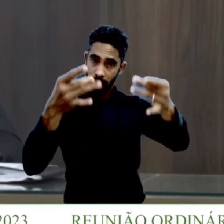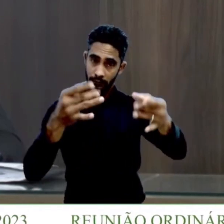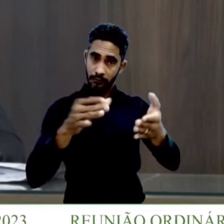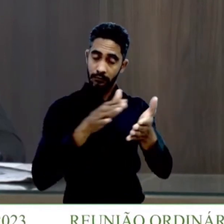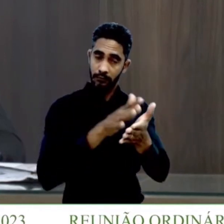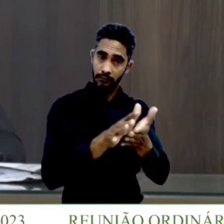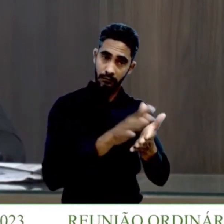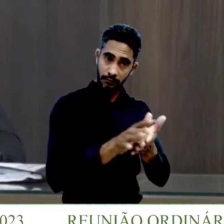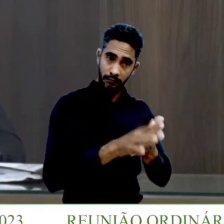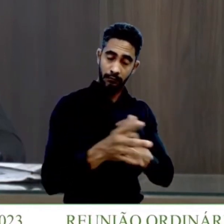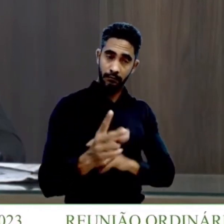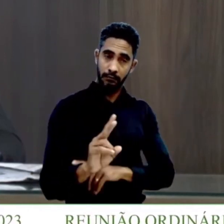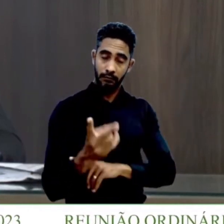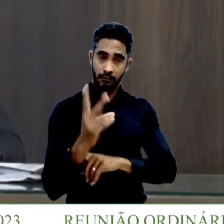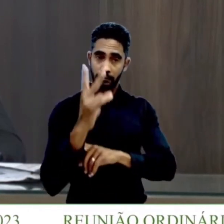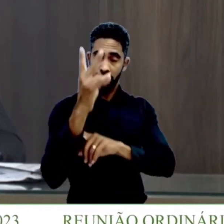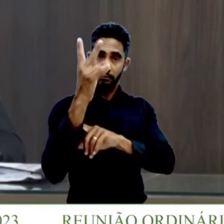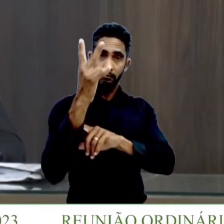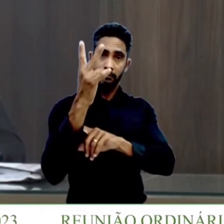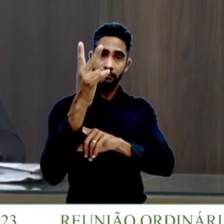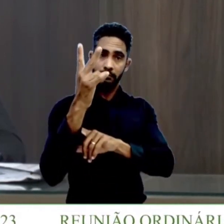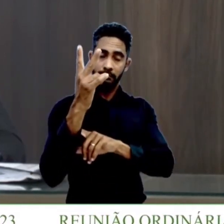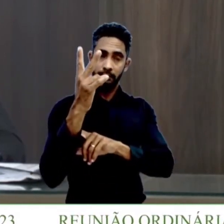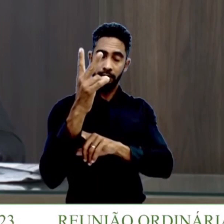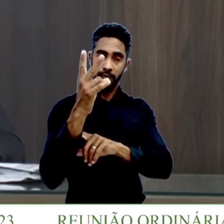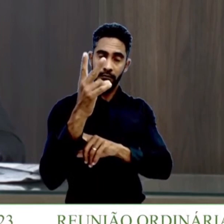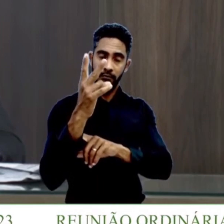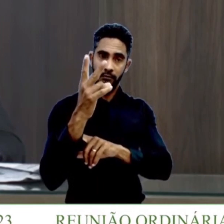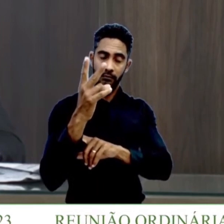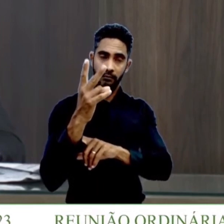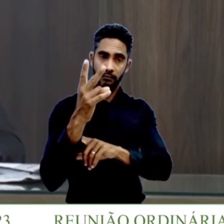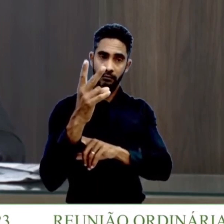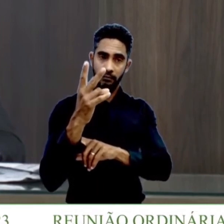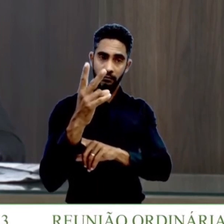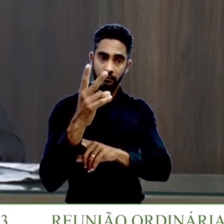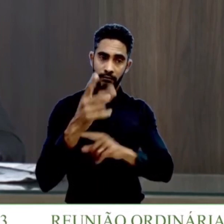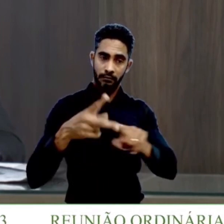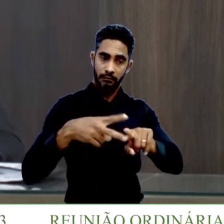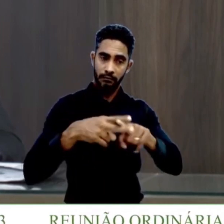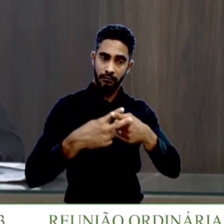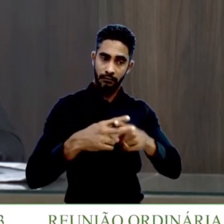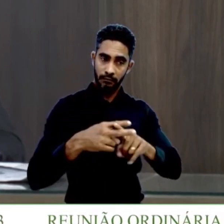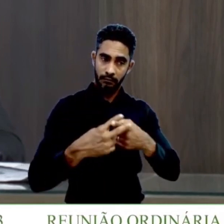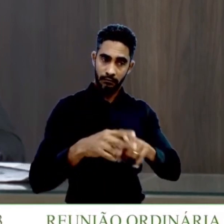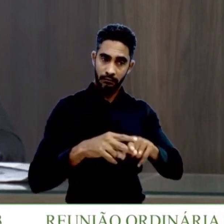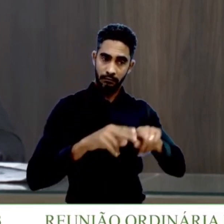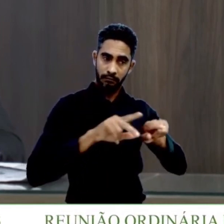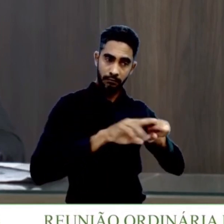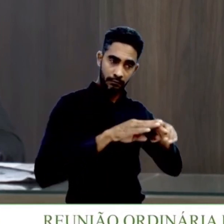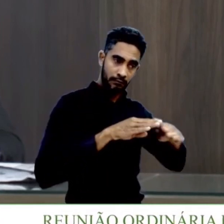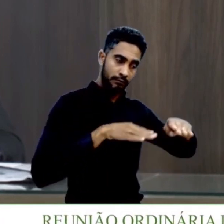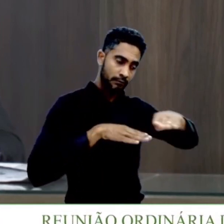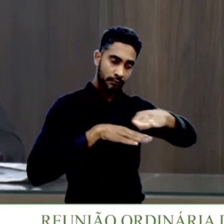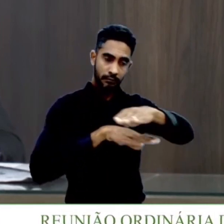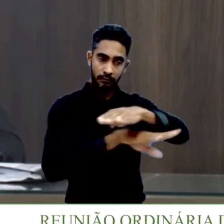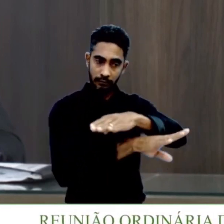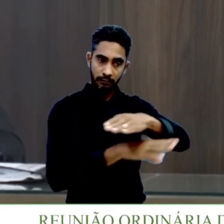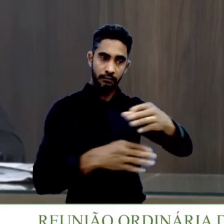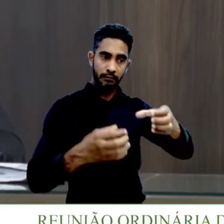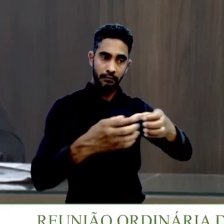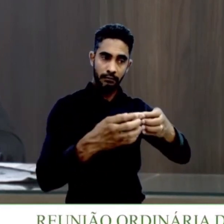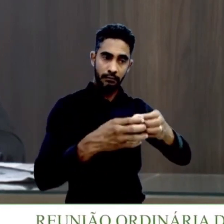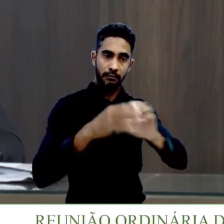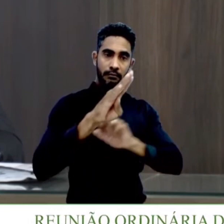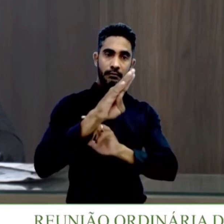foram gastos e também os serviços que foram executados na reforma da ponte localizada na região da comunidade